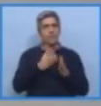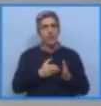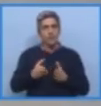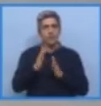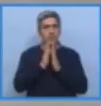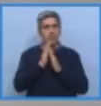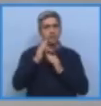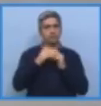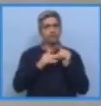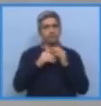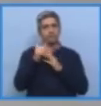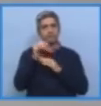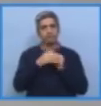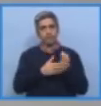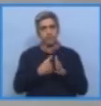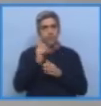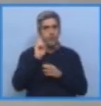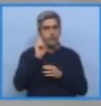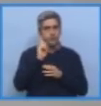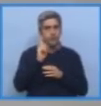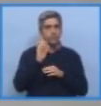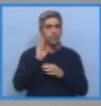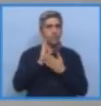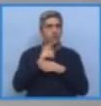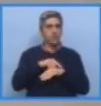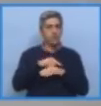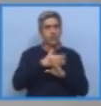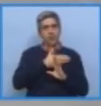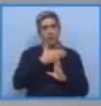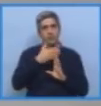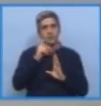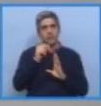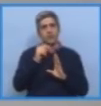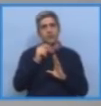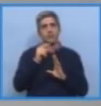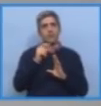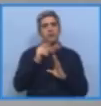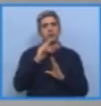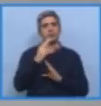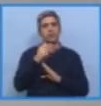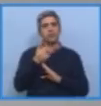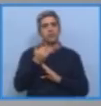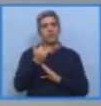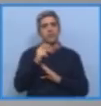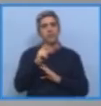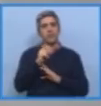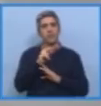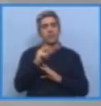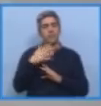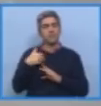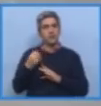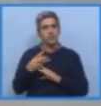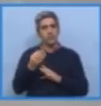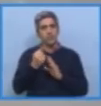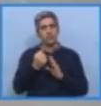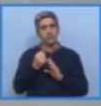tem feito nestes últimos tempos, e em particular também com a proclamação do Jubileu da Misericórdia, foi exatamente pôr